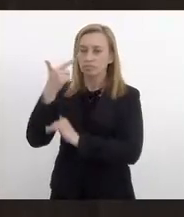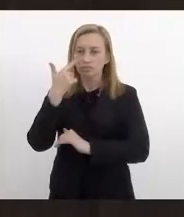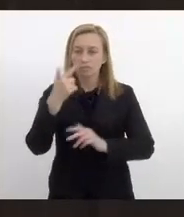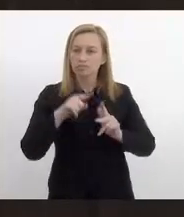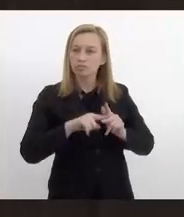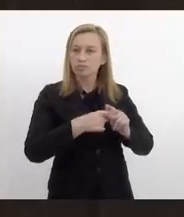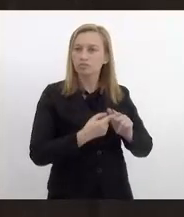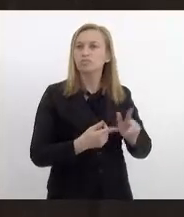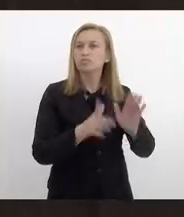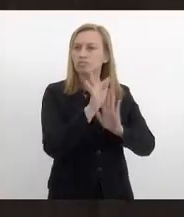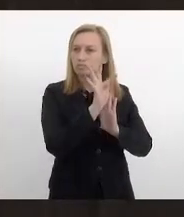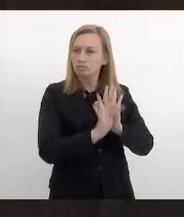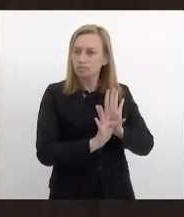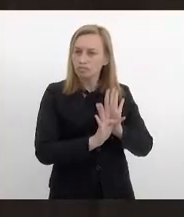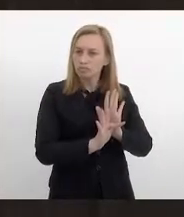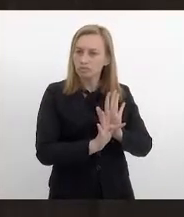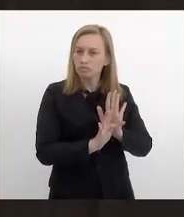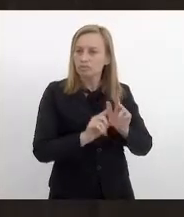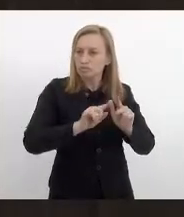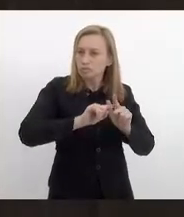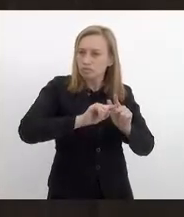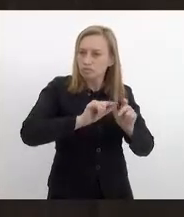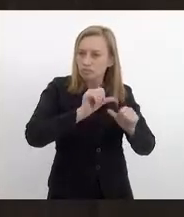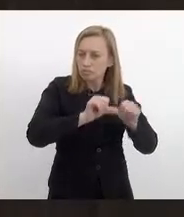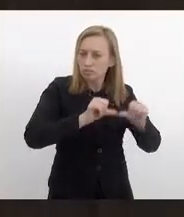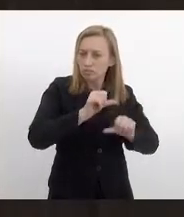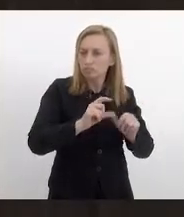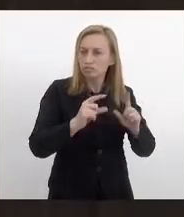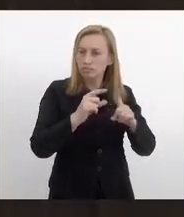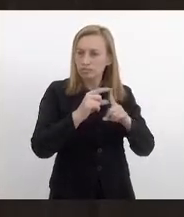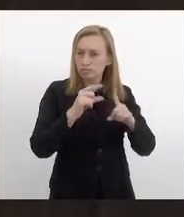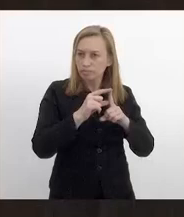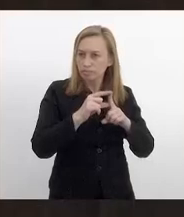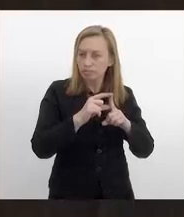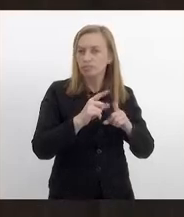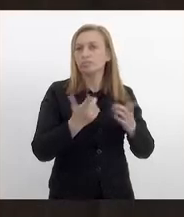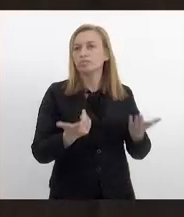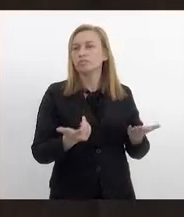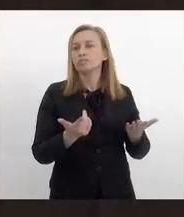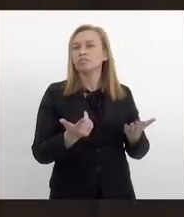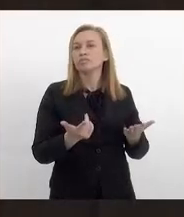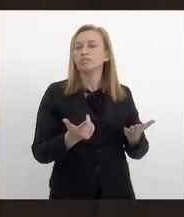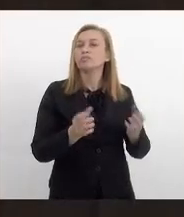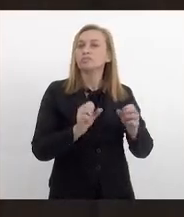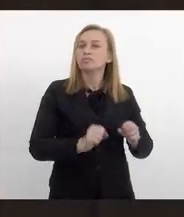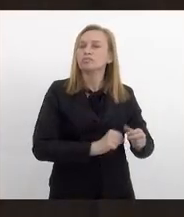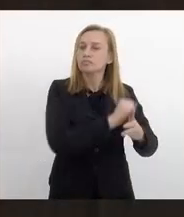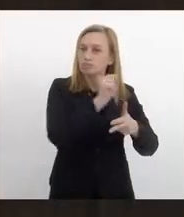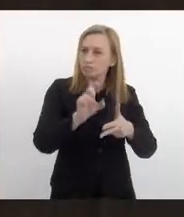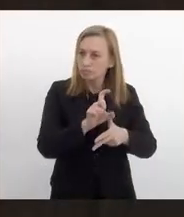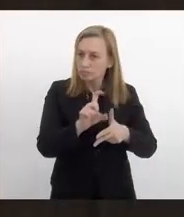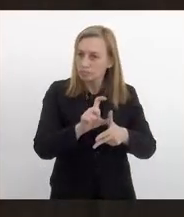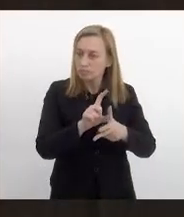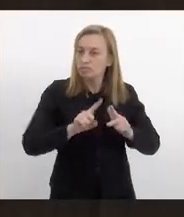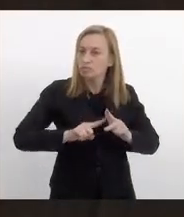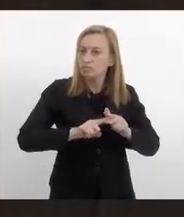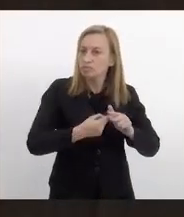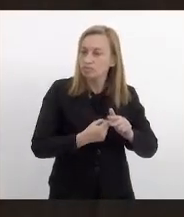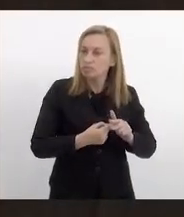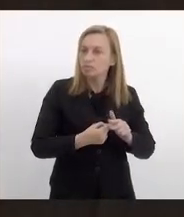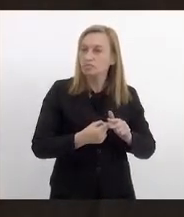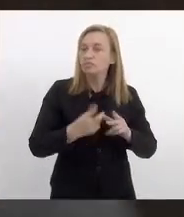texto redacional, trocando a palavra vencimento por remuneração. O Poder Executivo regulamentará